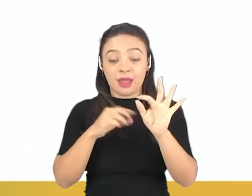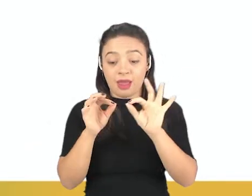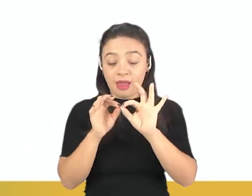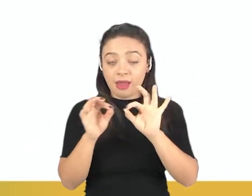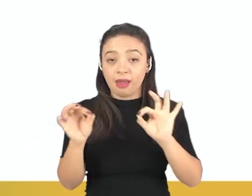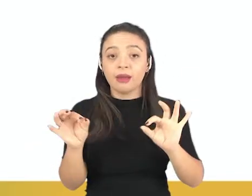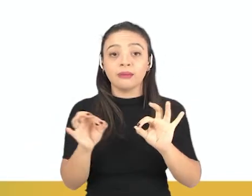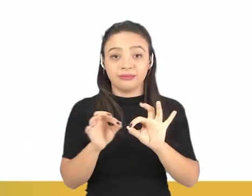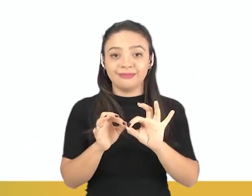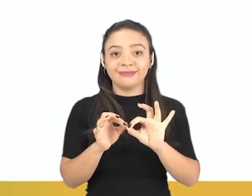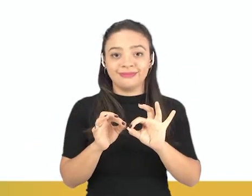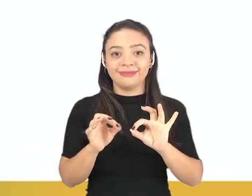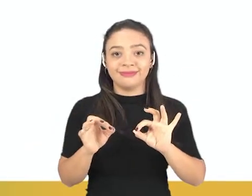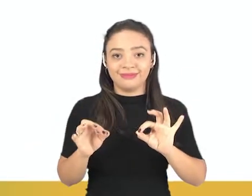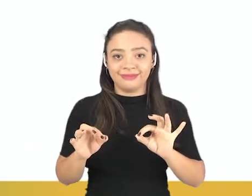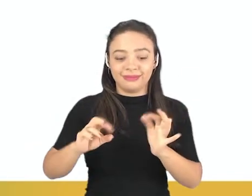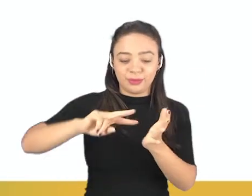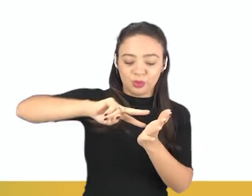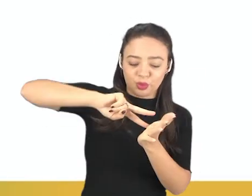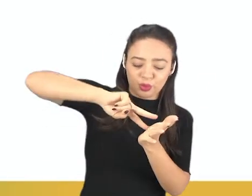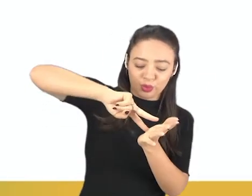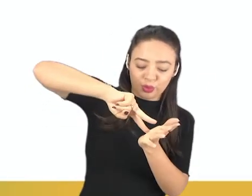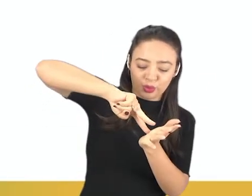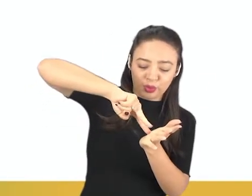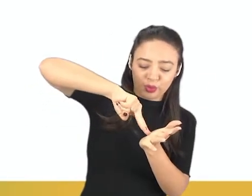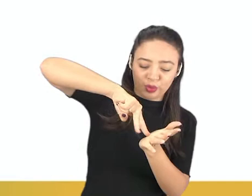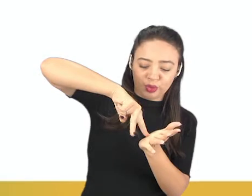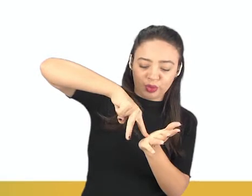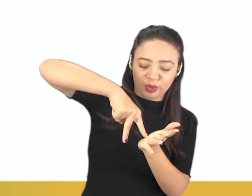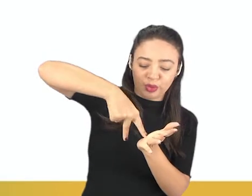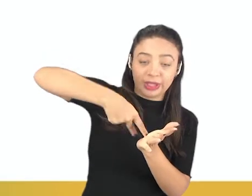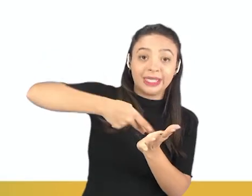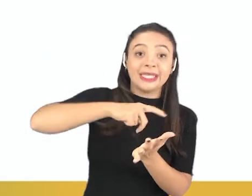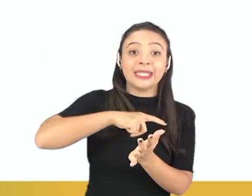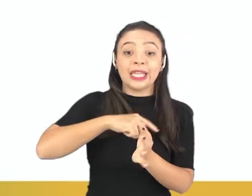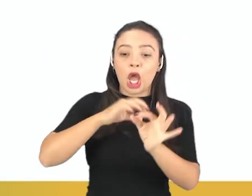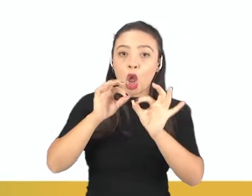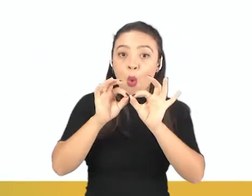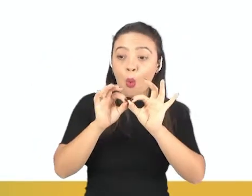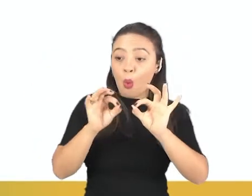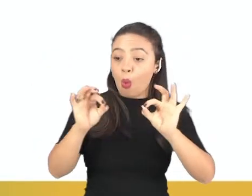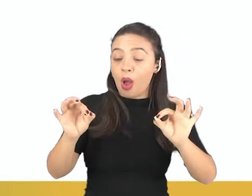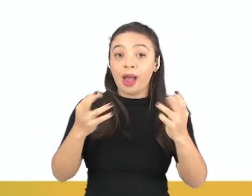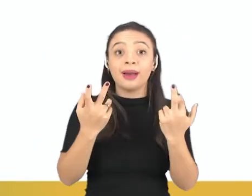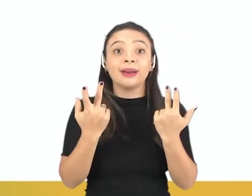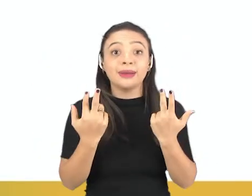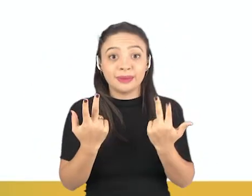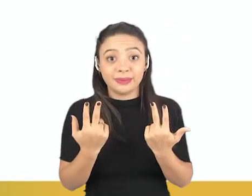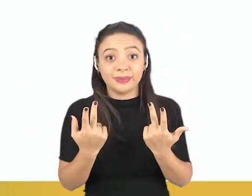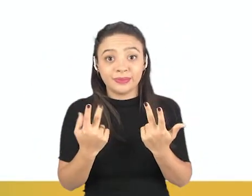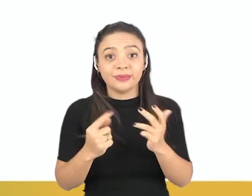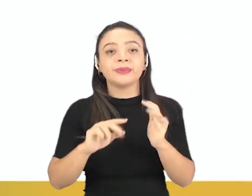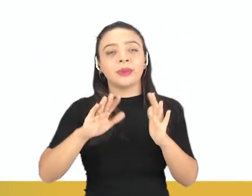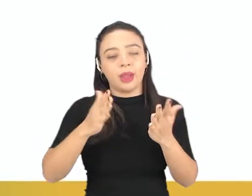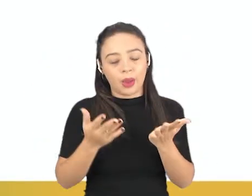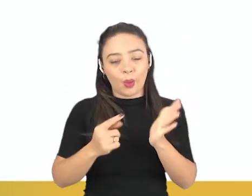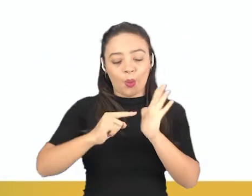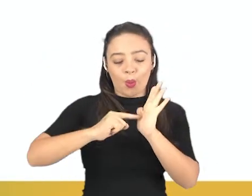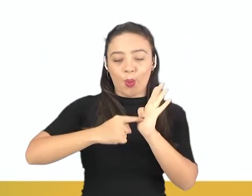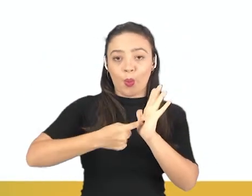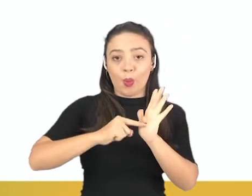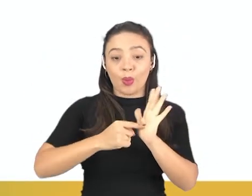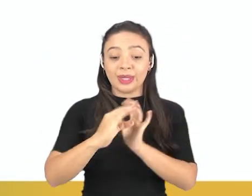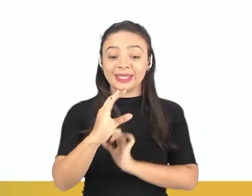a conta é com grafite girou né estão a mesma distância esse Ponto Central Então esse Ponto Central é o ponto ó que é